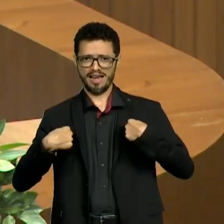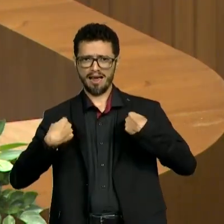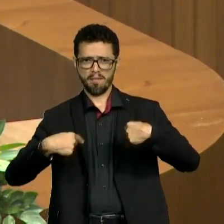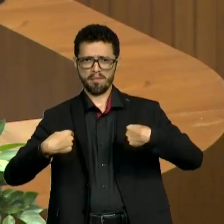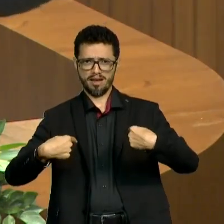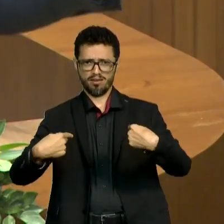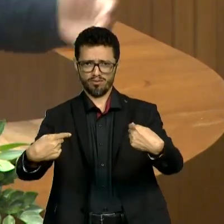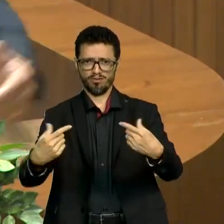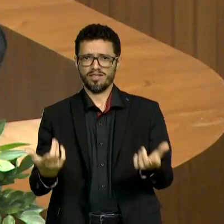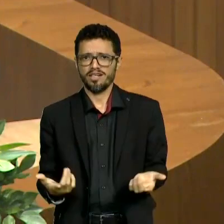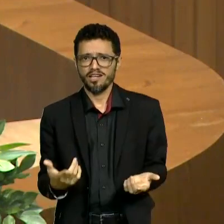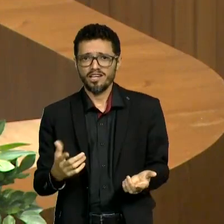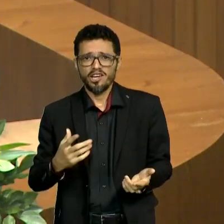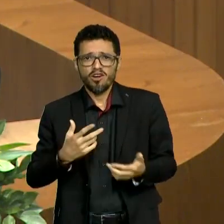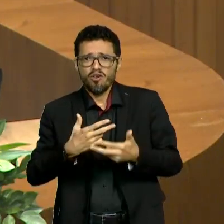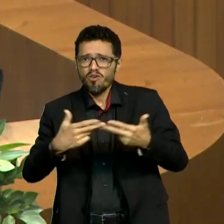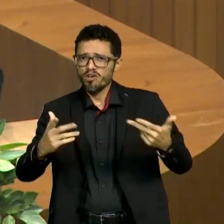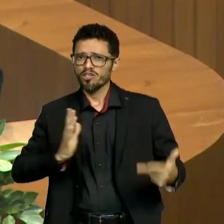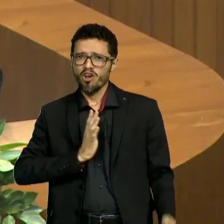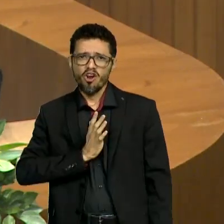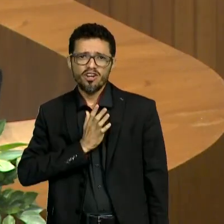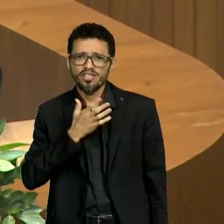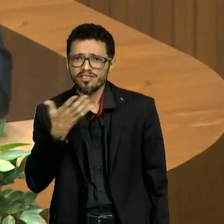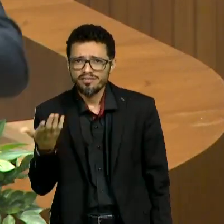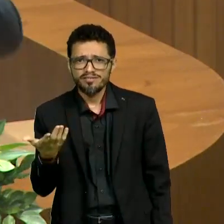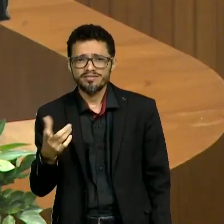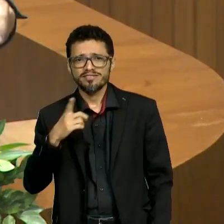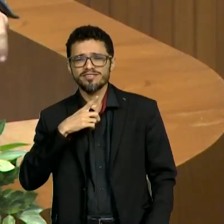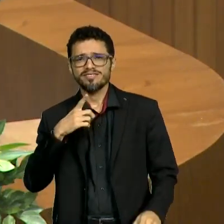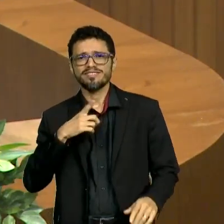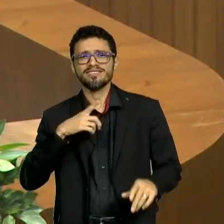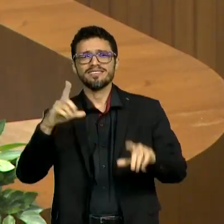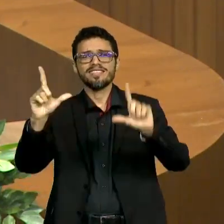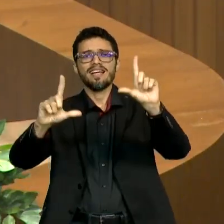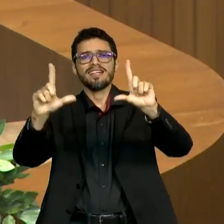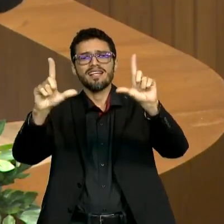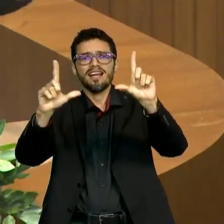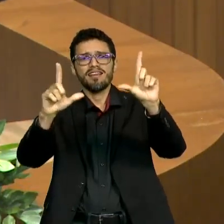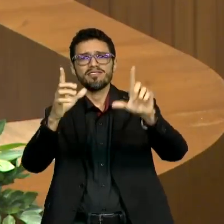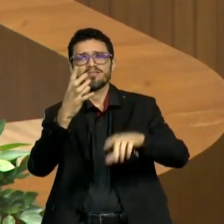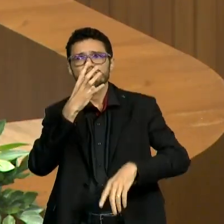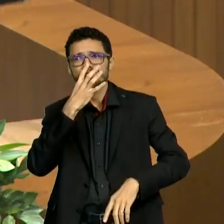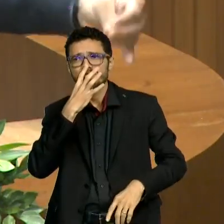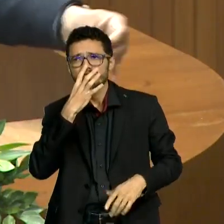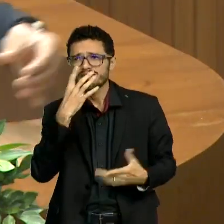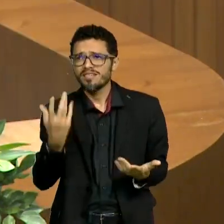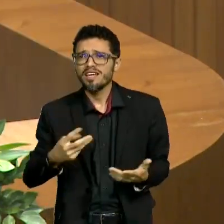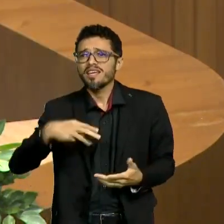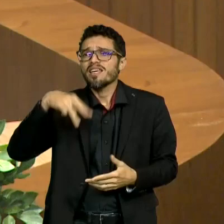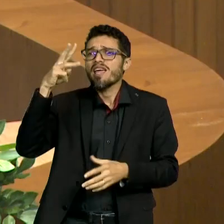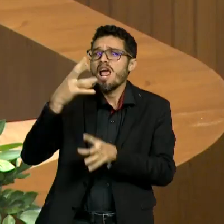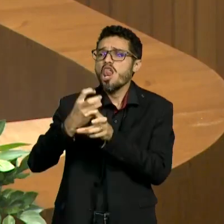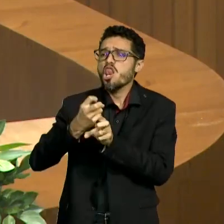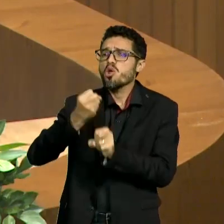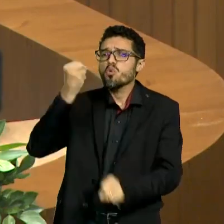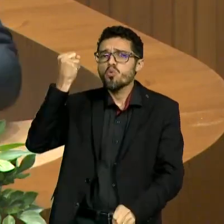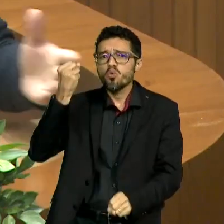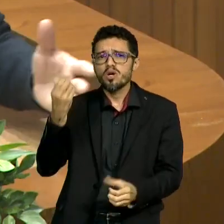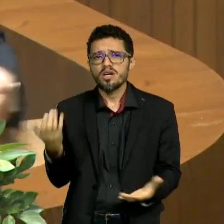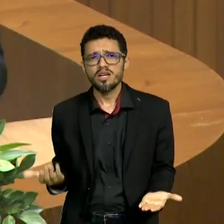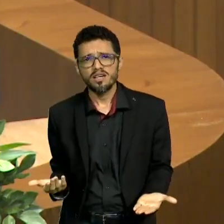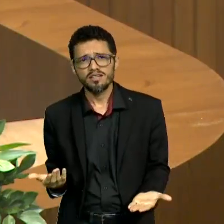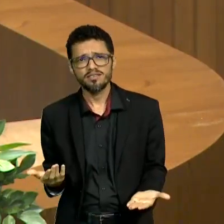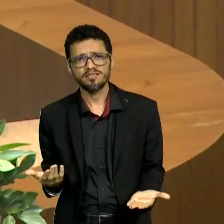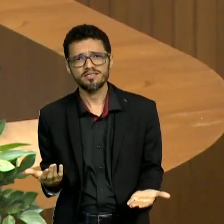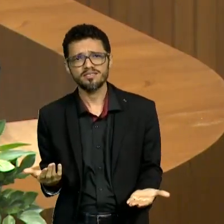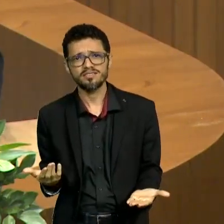para a população brasileira ver a transmissão disso. Na verdade, quem é que lucra, que fatura com tudo isso? Quem